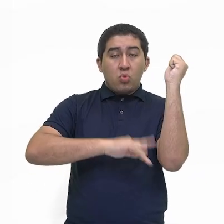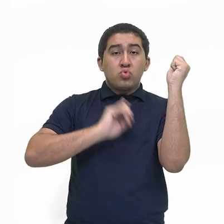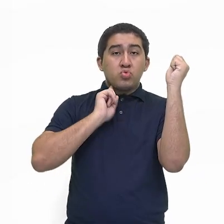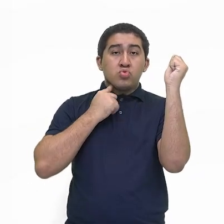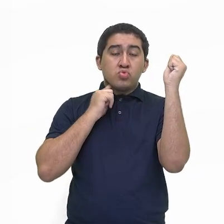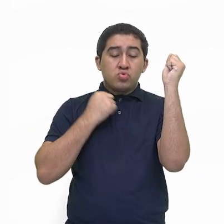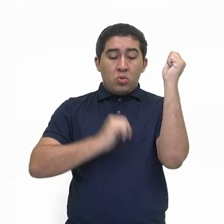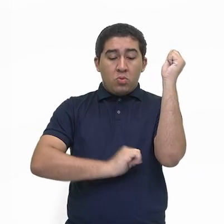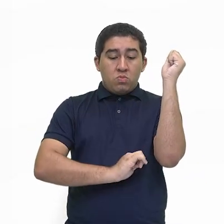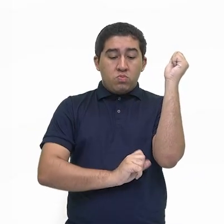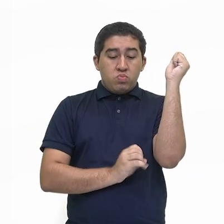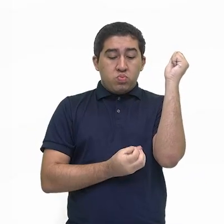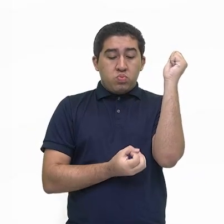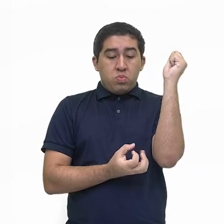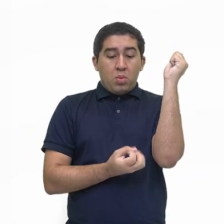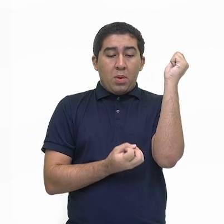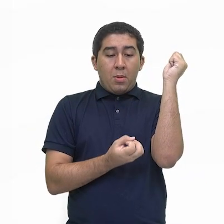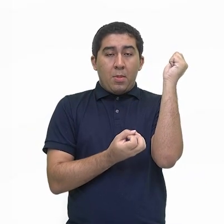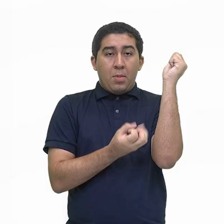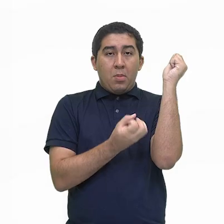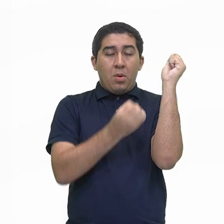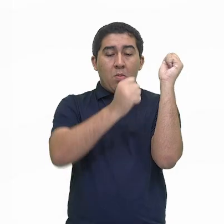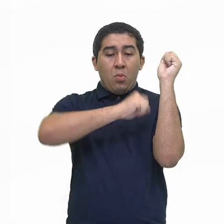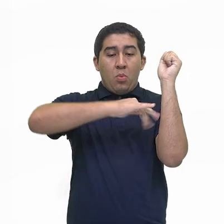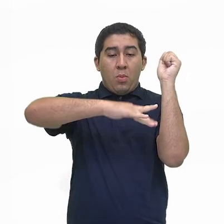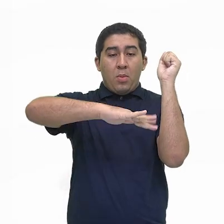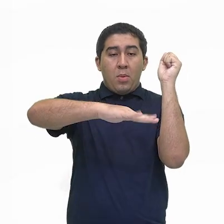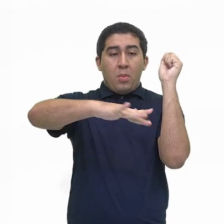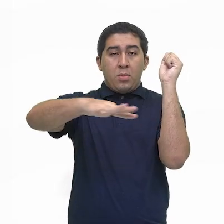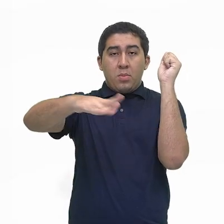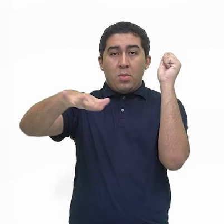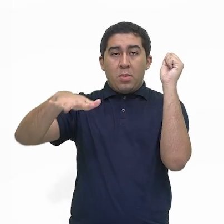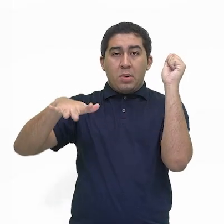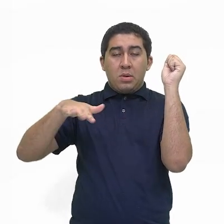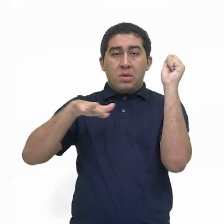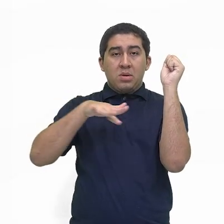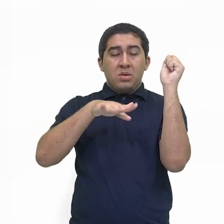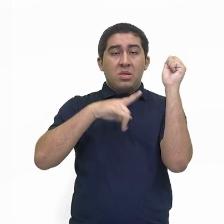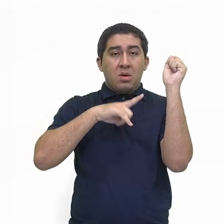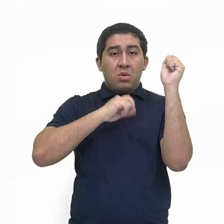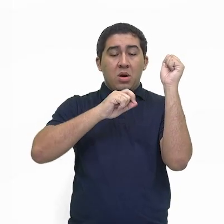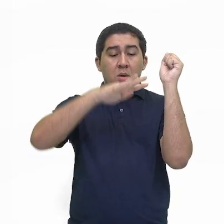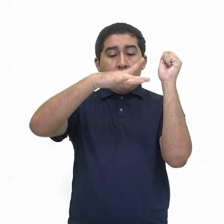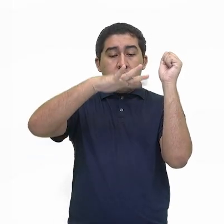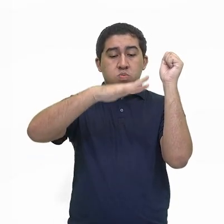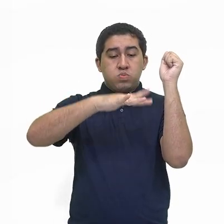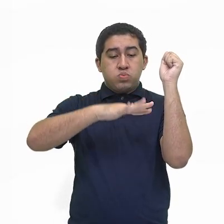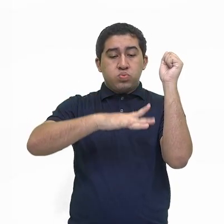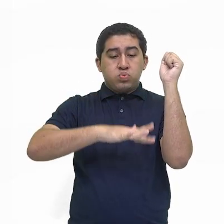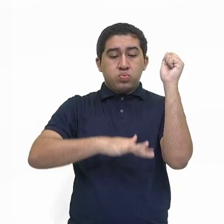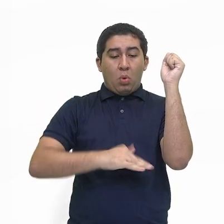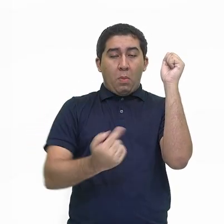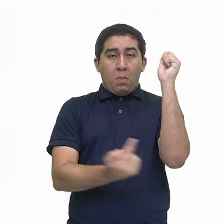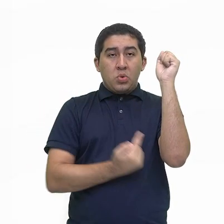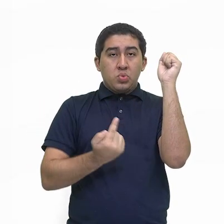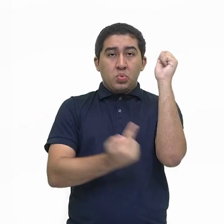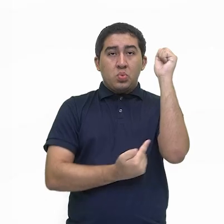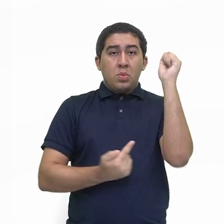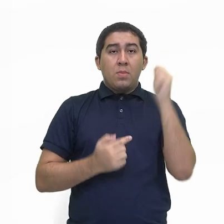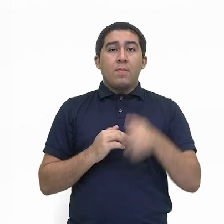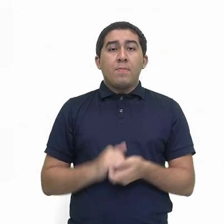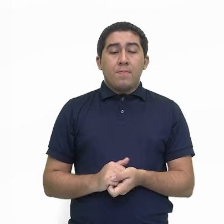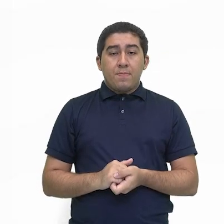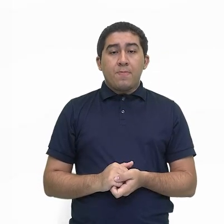aí essas partículas mais densas, mais pesadas, vão para o fundo, né, do recipiente. Agora a gente vai